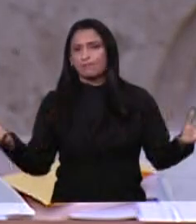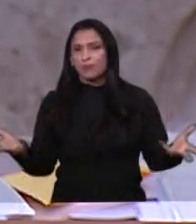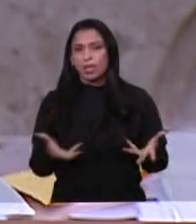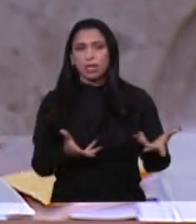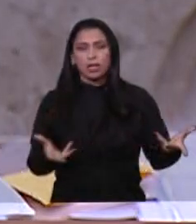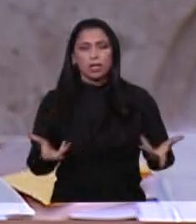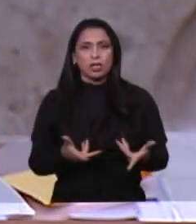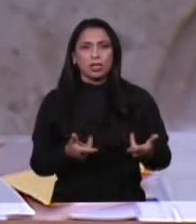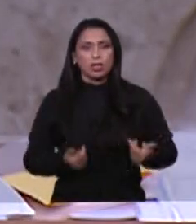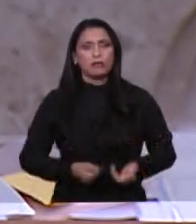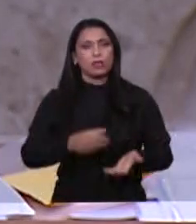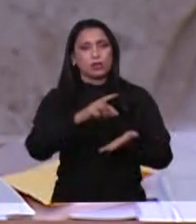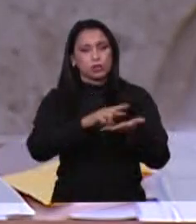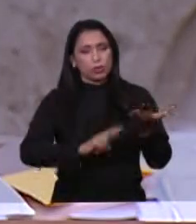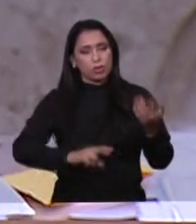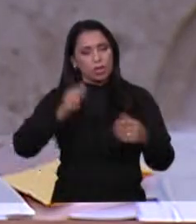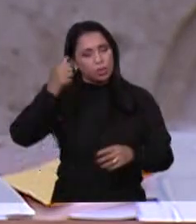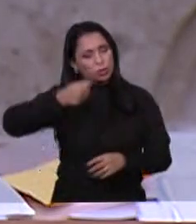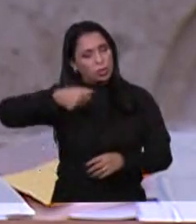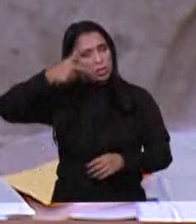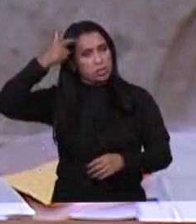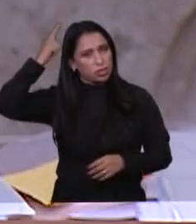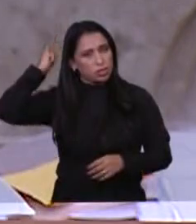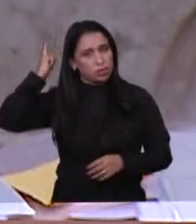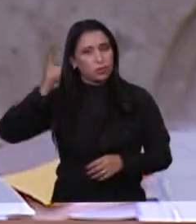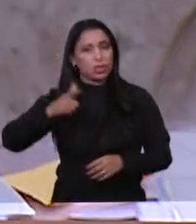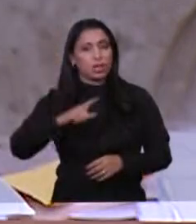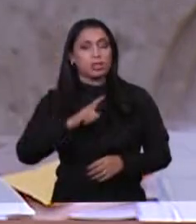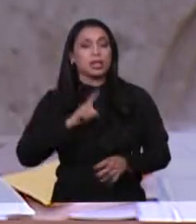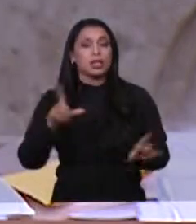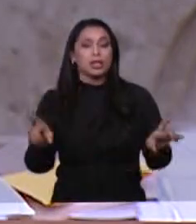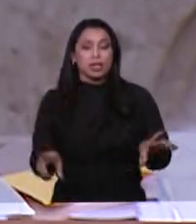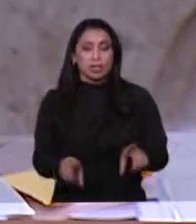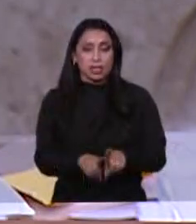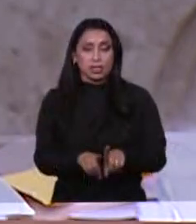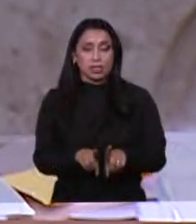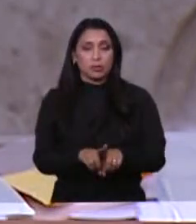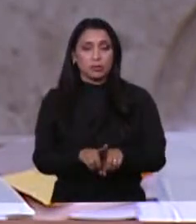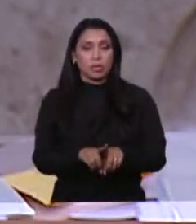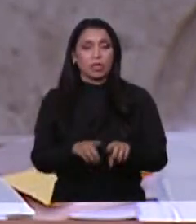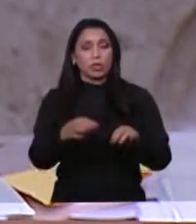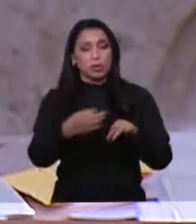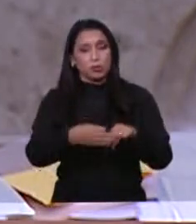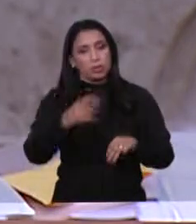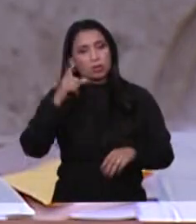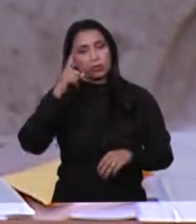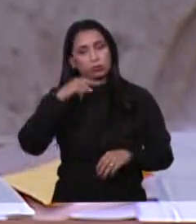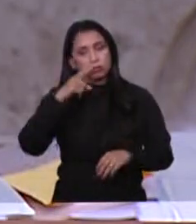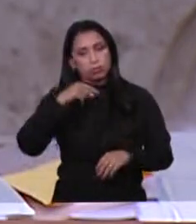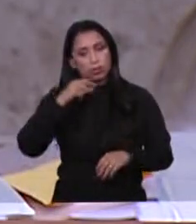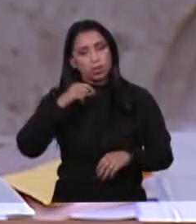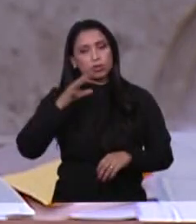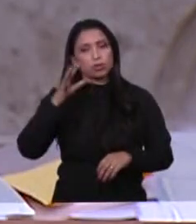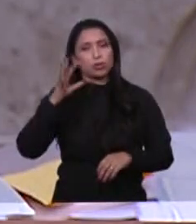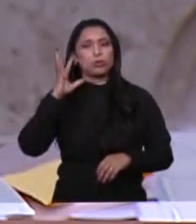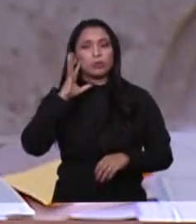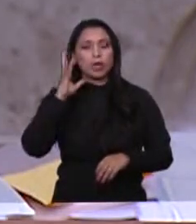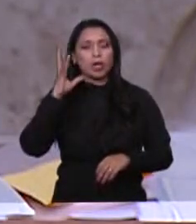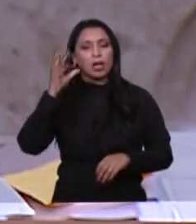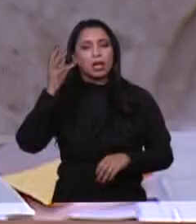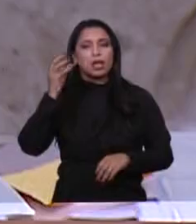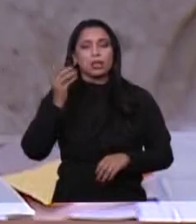do eminente relator, né, que também, como o ministro Gilmar, o ministro Toffoli,